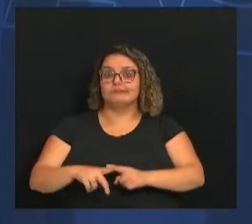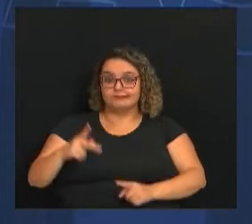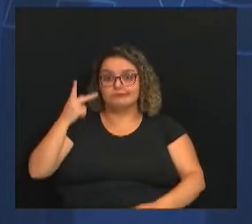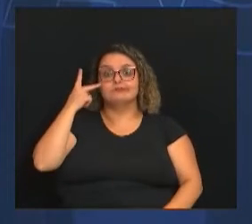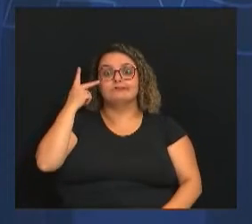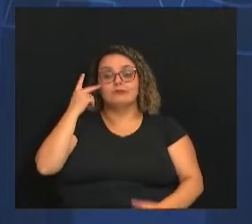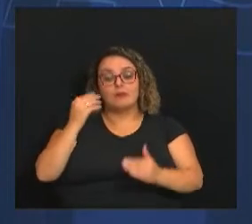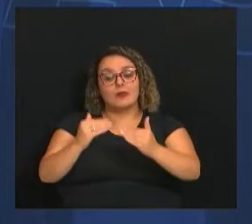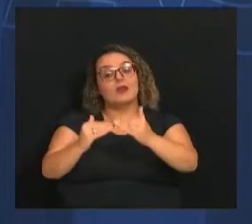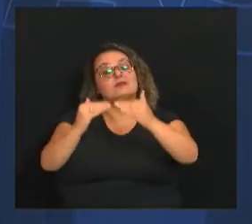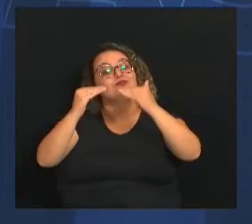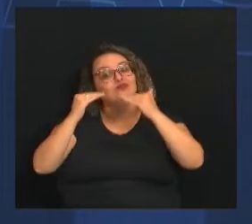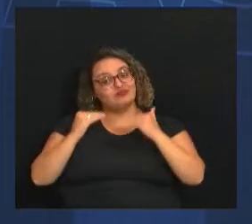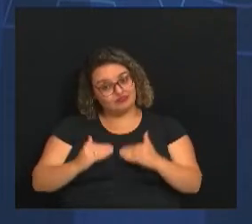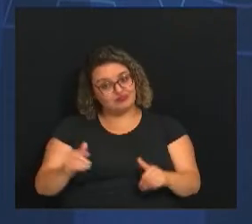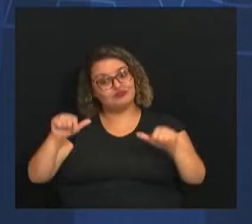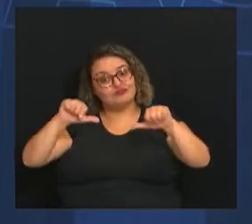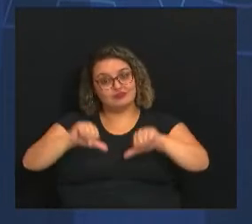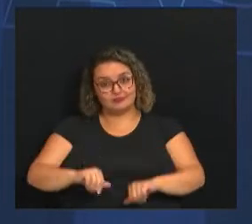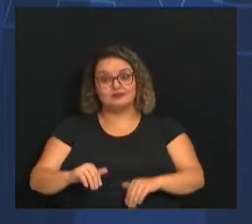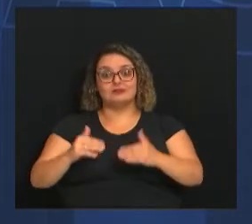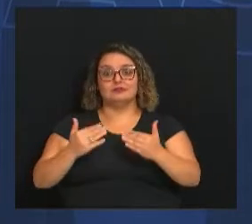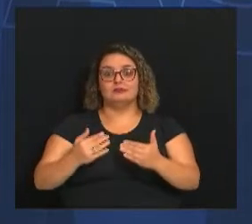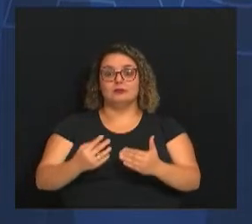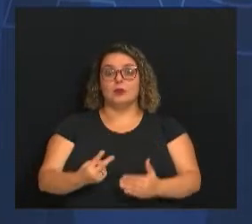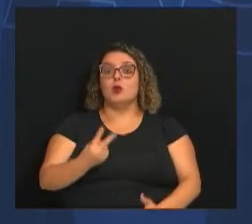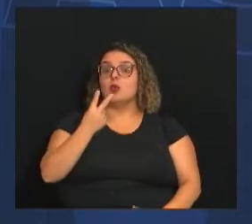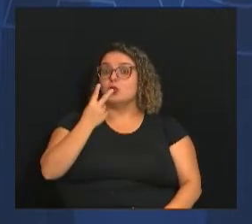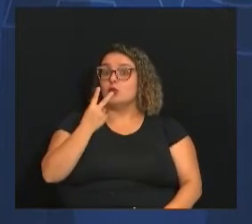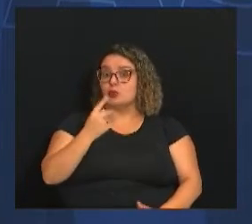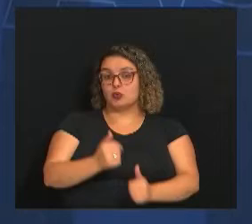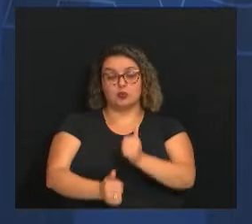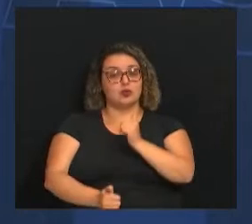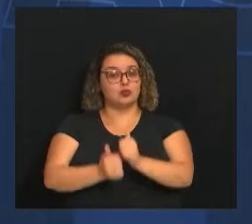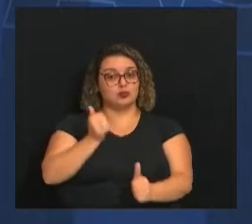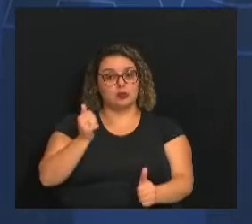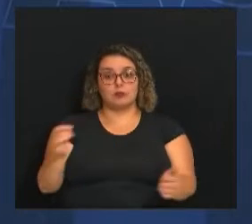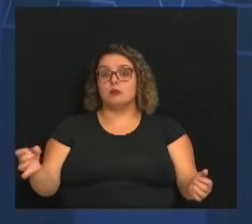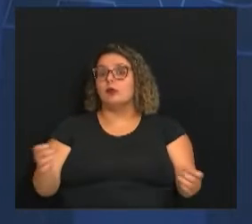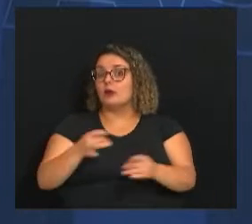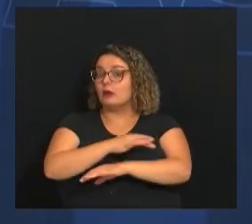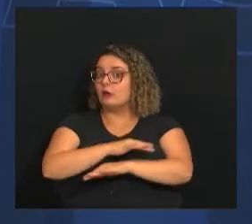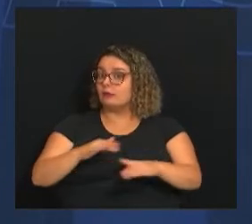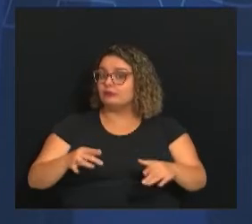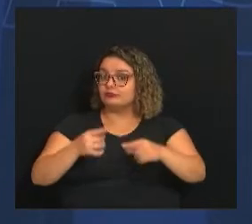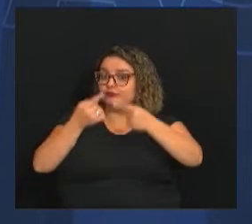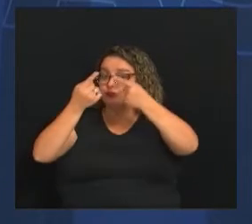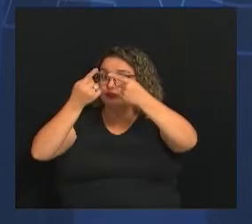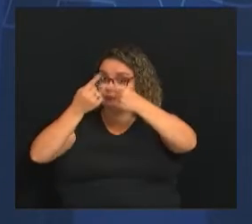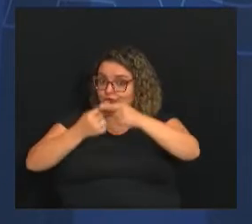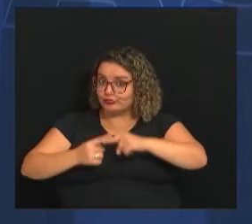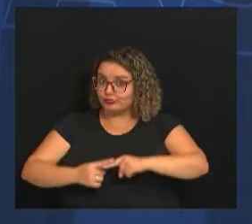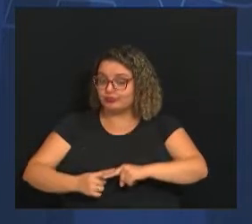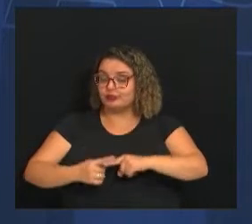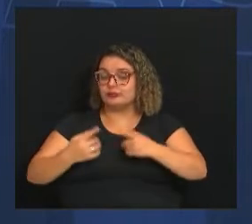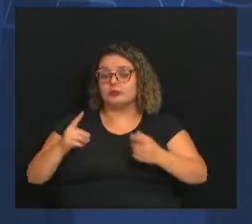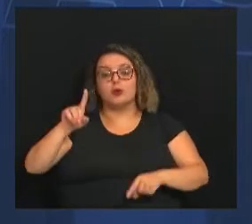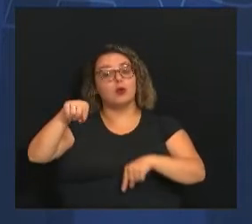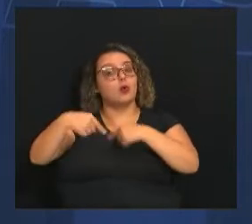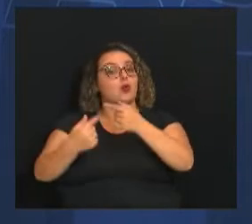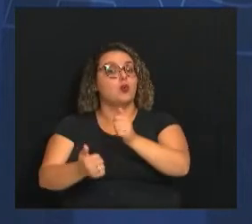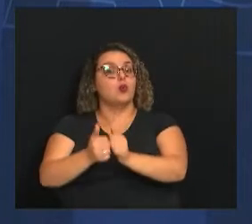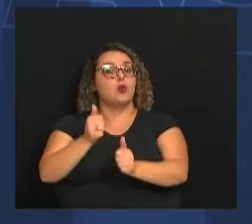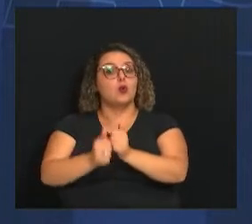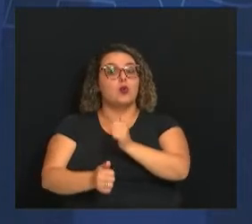de rebaixamento e faltam apenas 2 rodadas para o término da competição. E o próximo jogo é